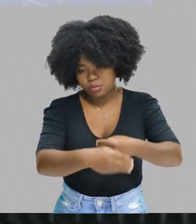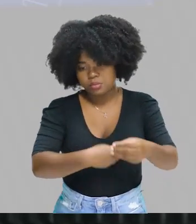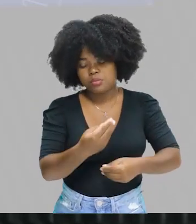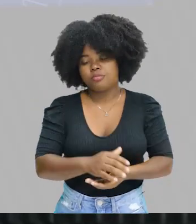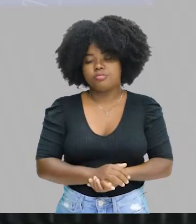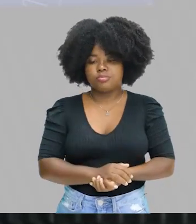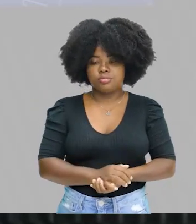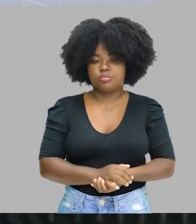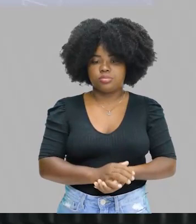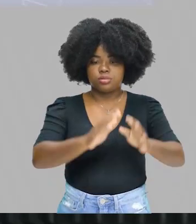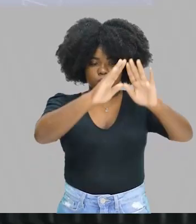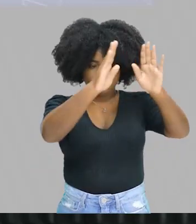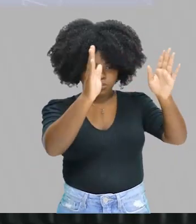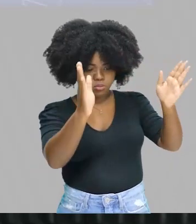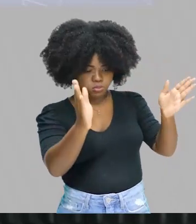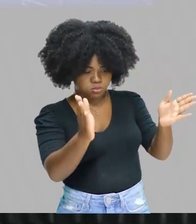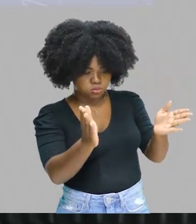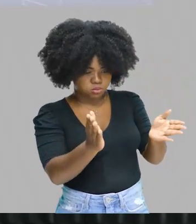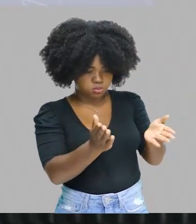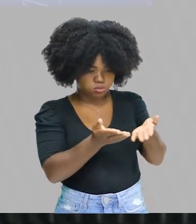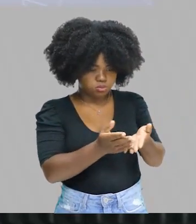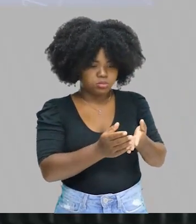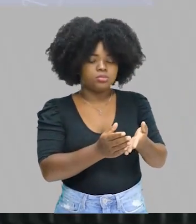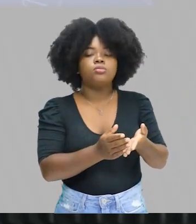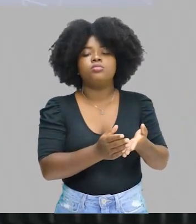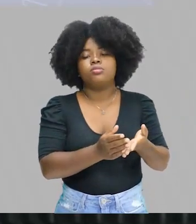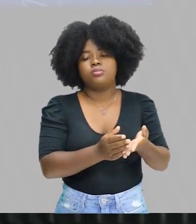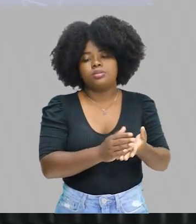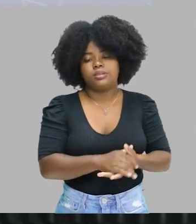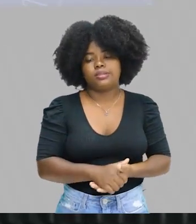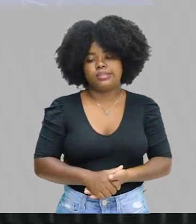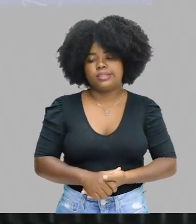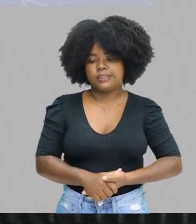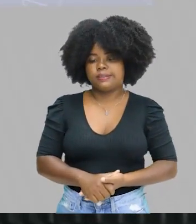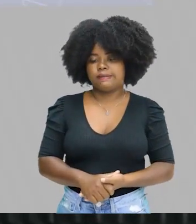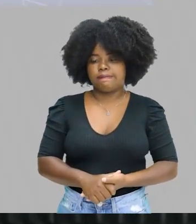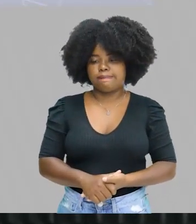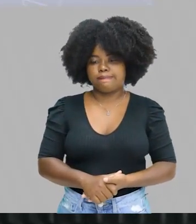uma bexiga, encheu, você vai moldando até fazer cúpulas de